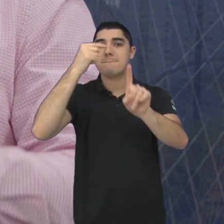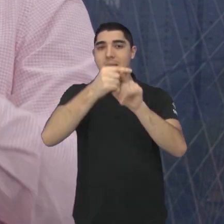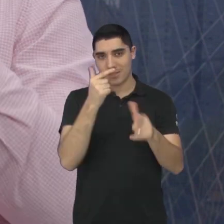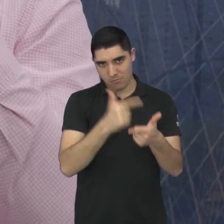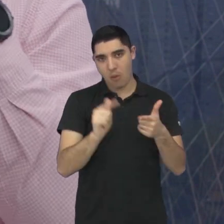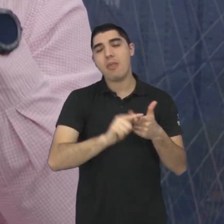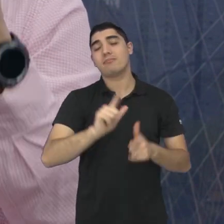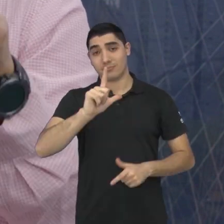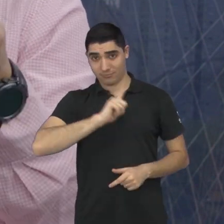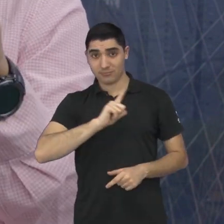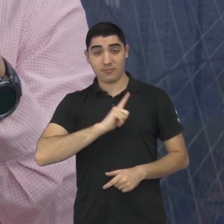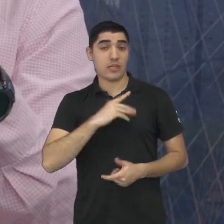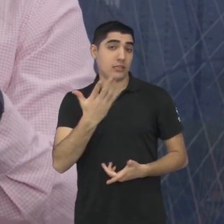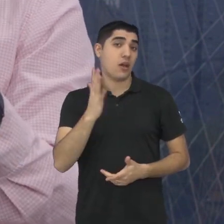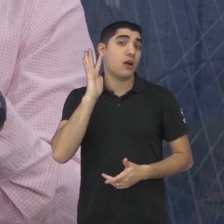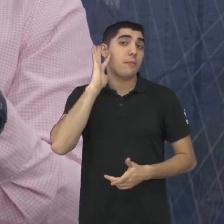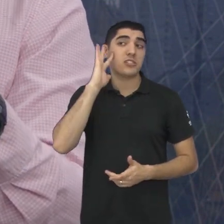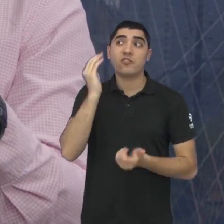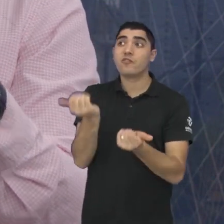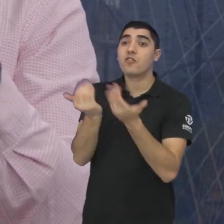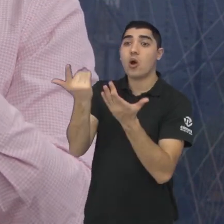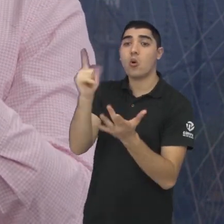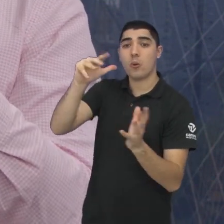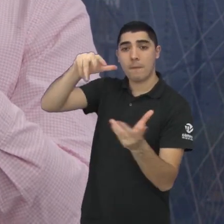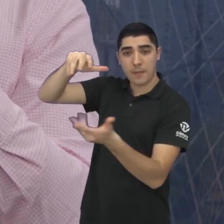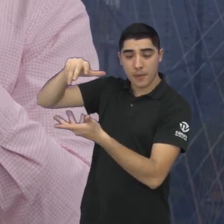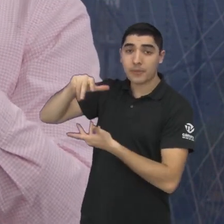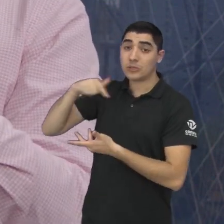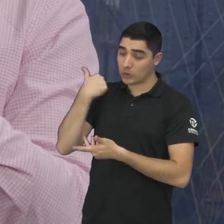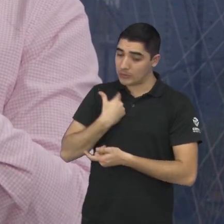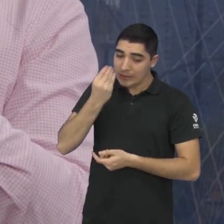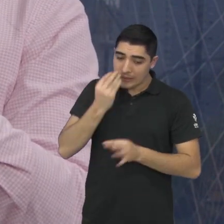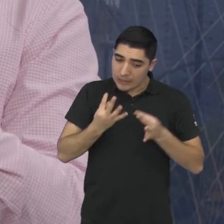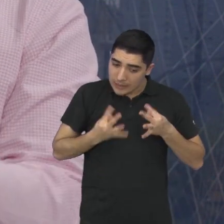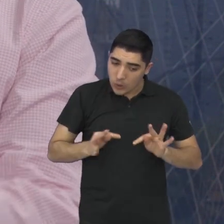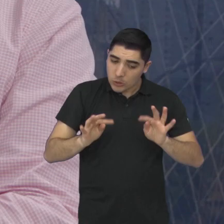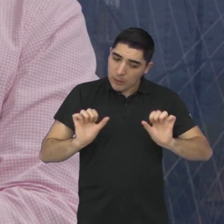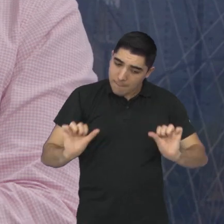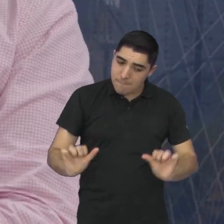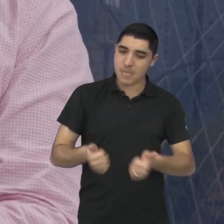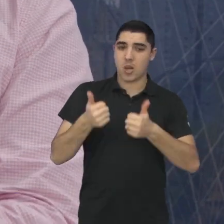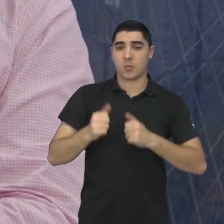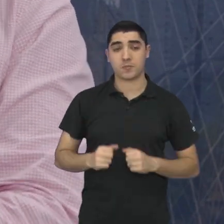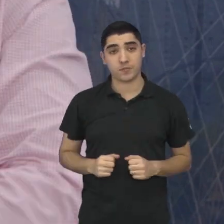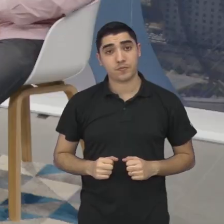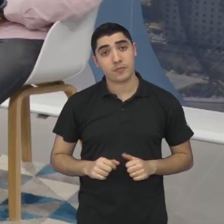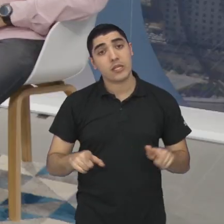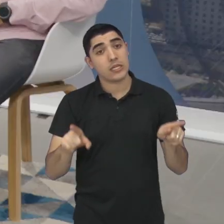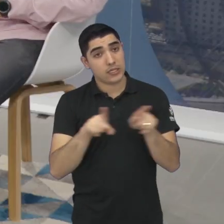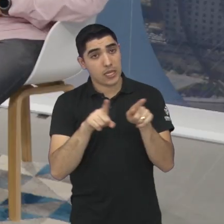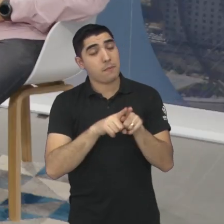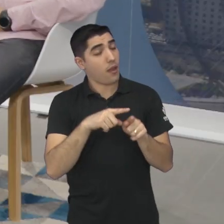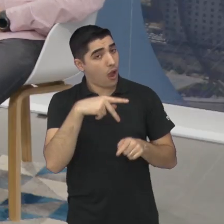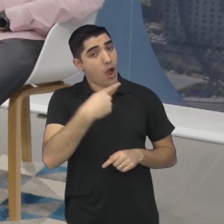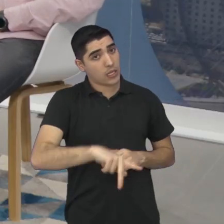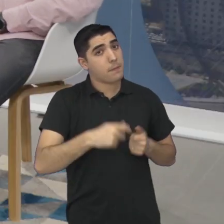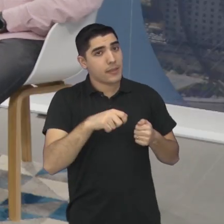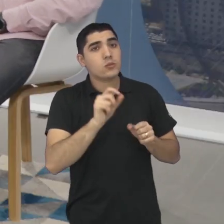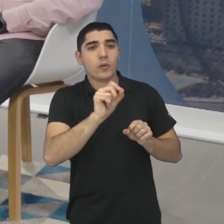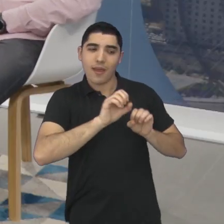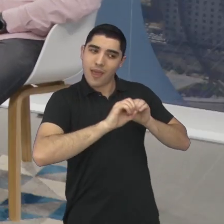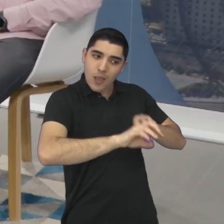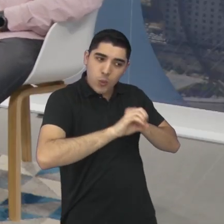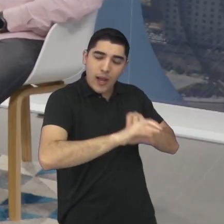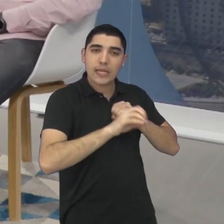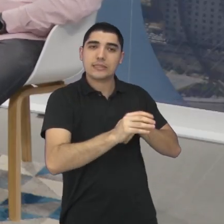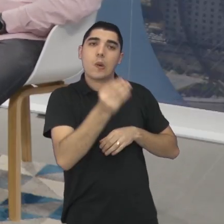de tecnologia para fora tem que ser usado para melhorar a tecnologia interna. E aí a gente precisa trabalhar isso na base também,